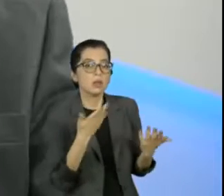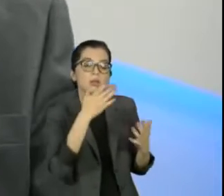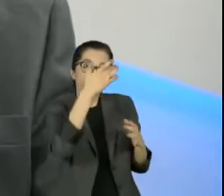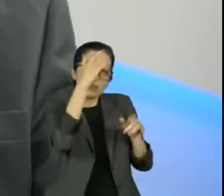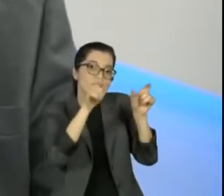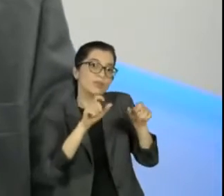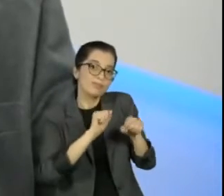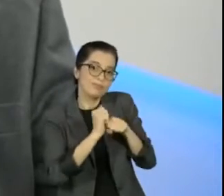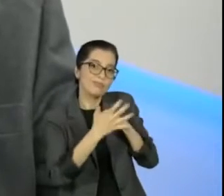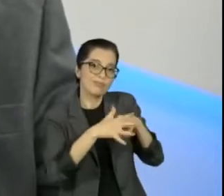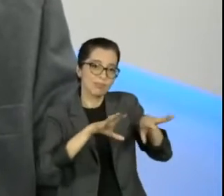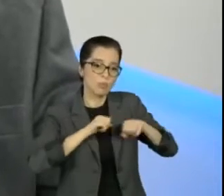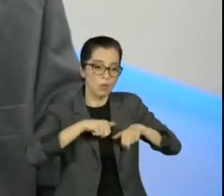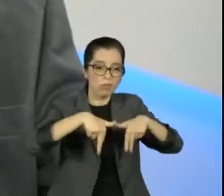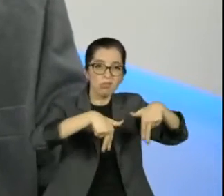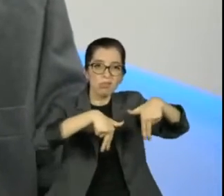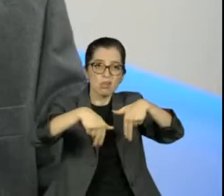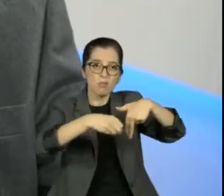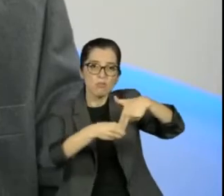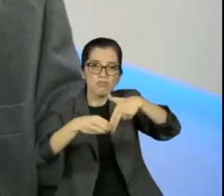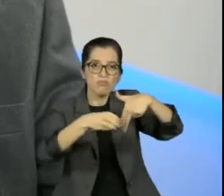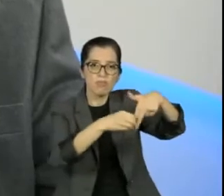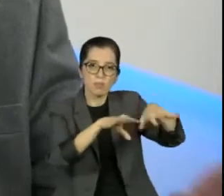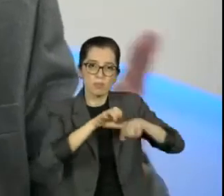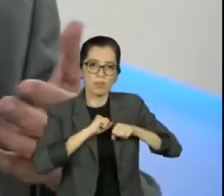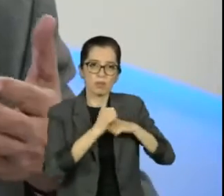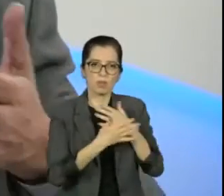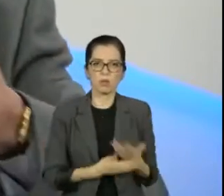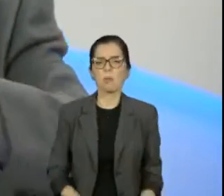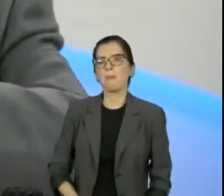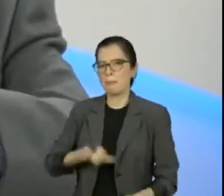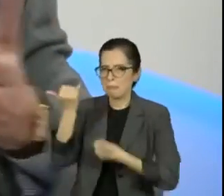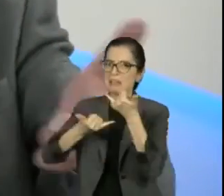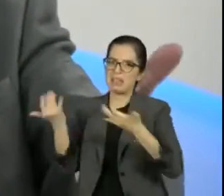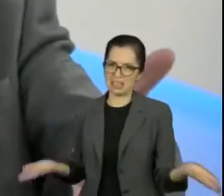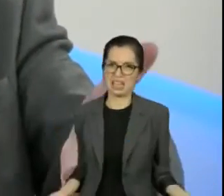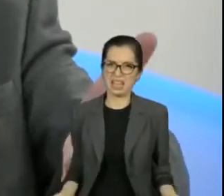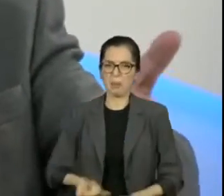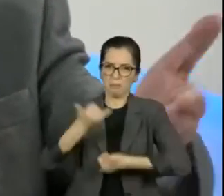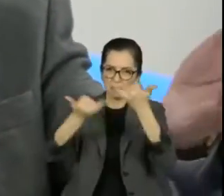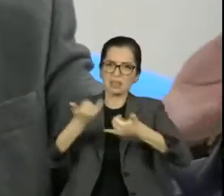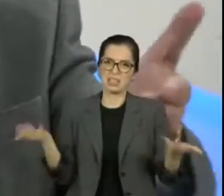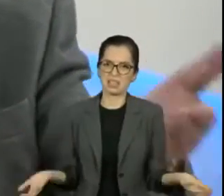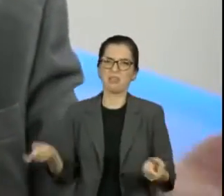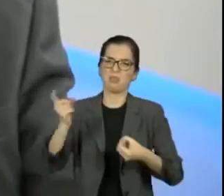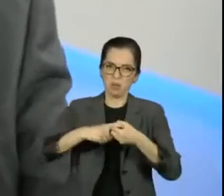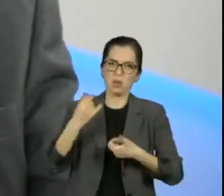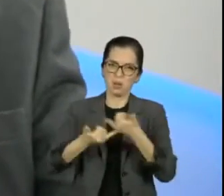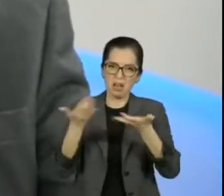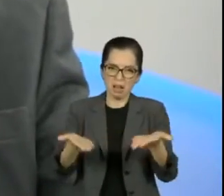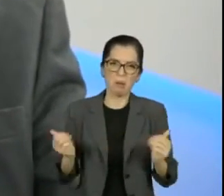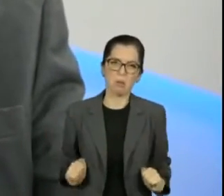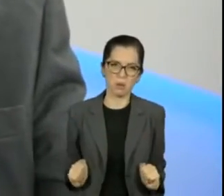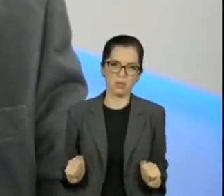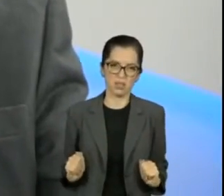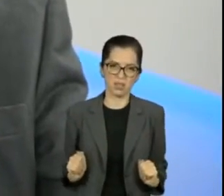pegando Covid, né? Você brincar de futebol, né, gente? Uhum. Quem acha que vai voltar ao futebol, nunca entrou no vestiário.